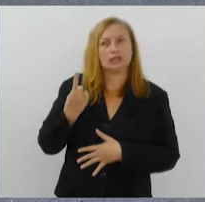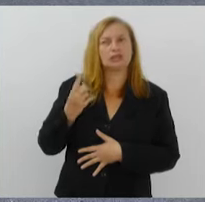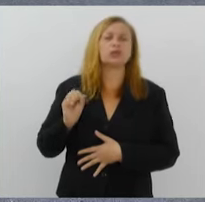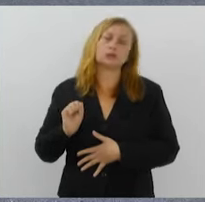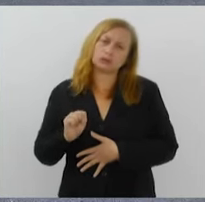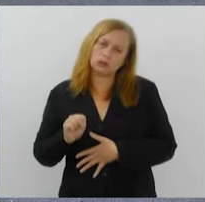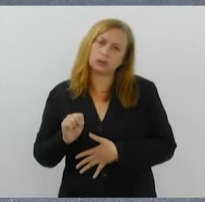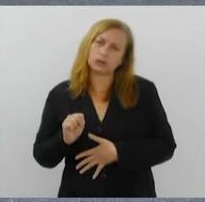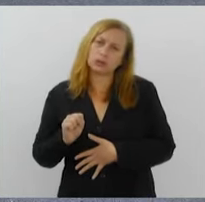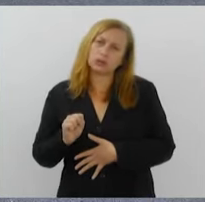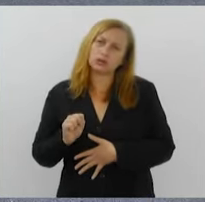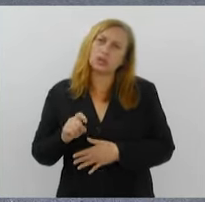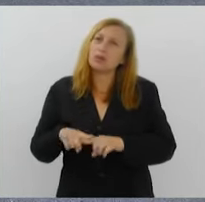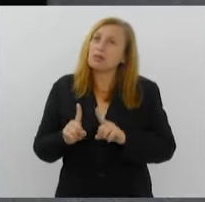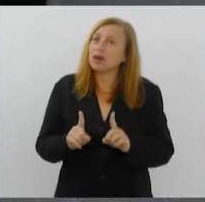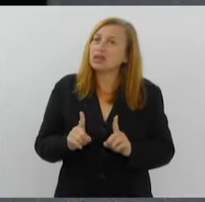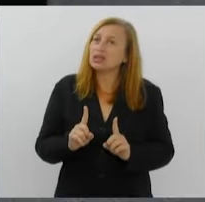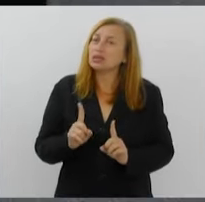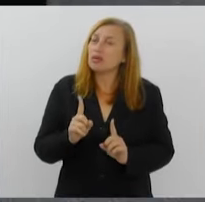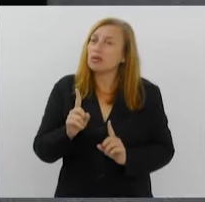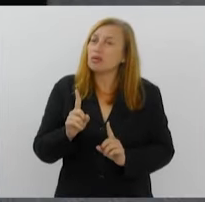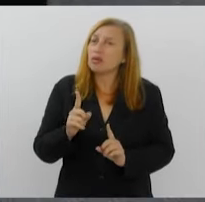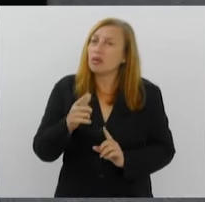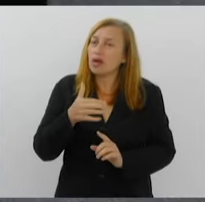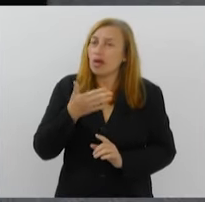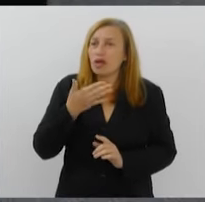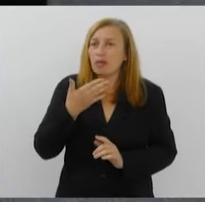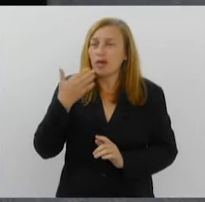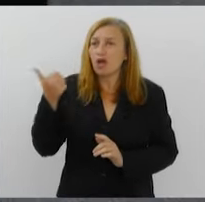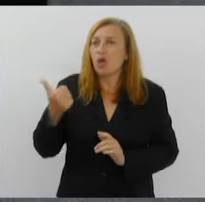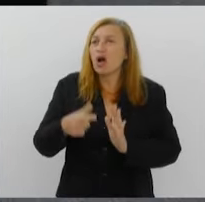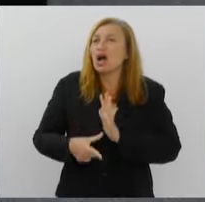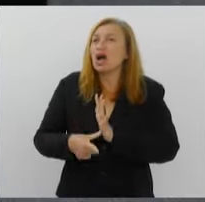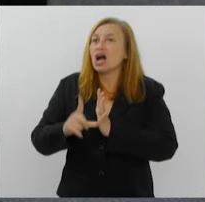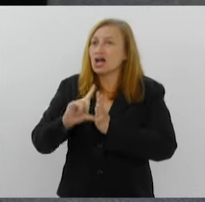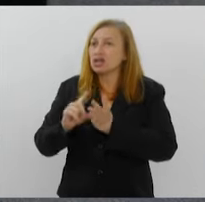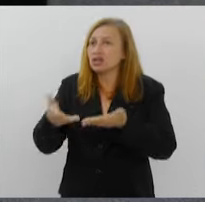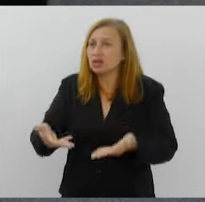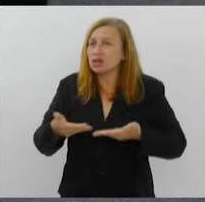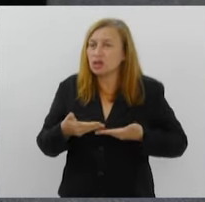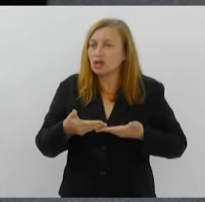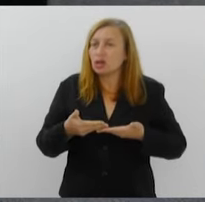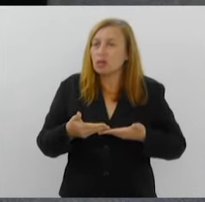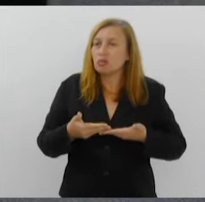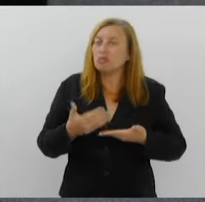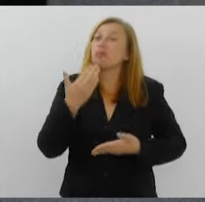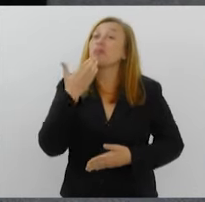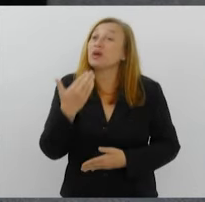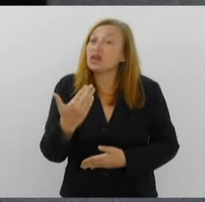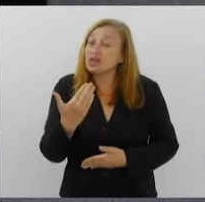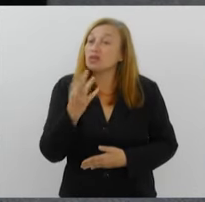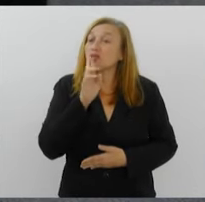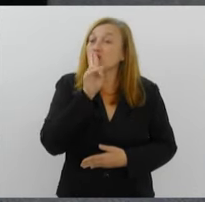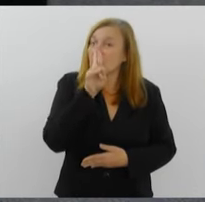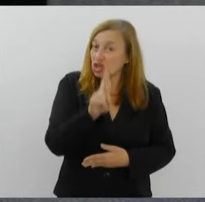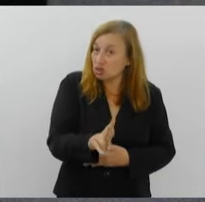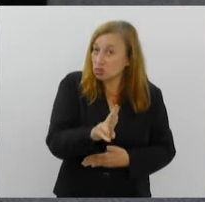Sim. Mas não caberia, antes de uma convocação, uma arguição para que